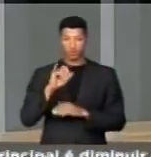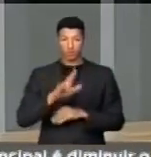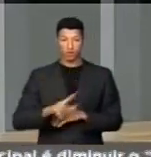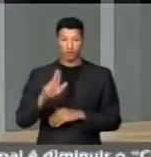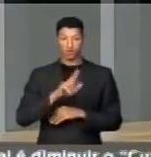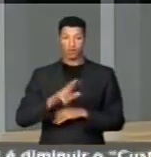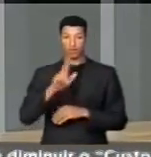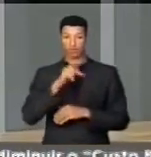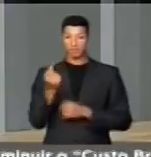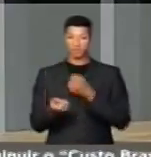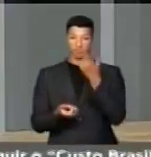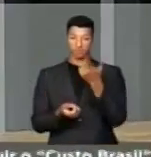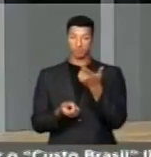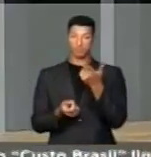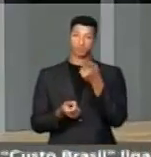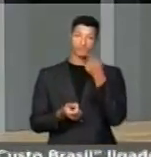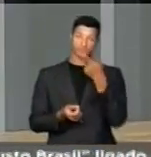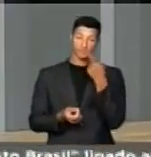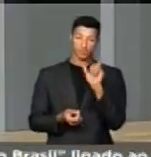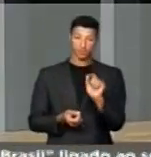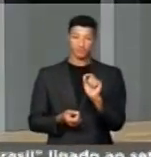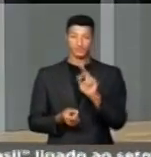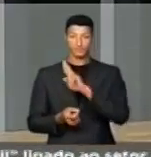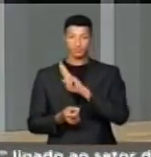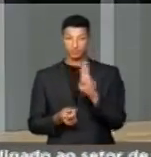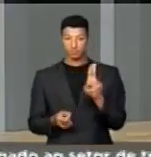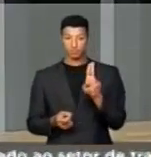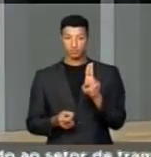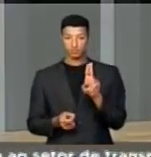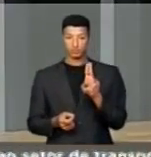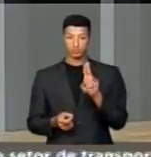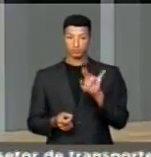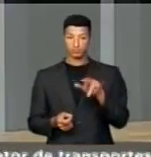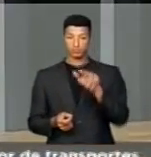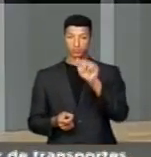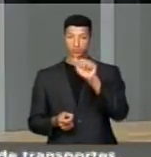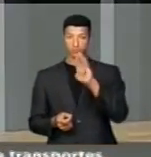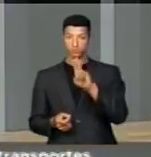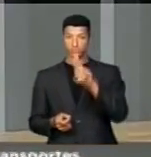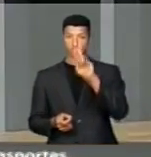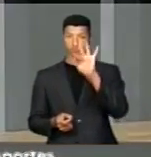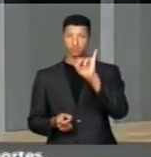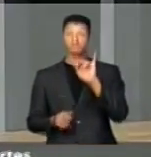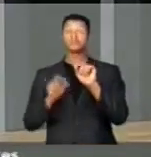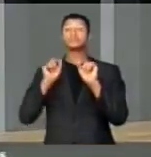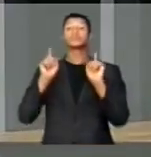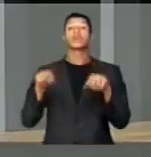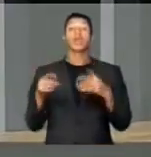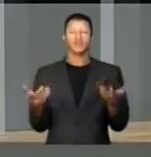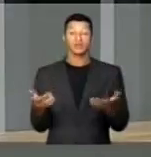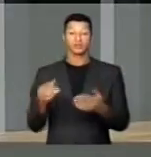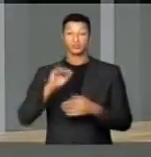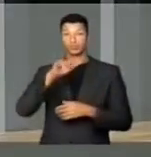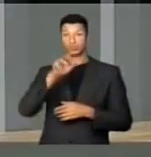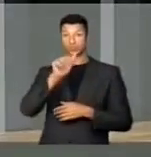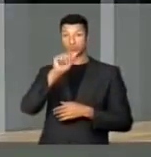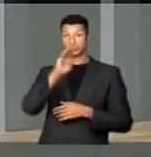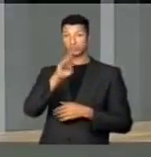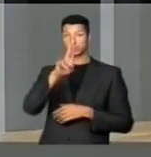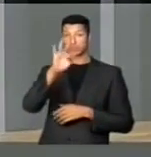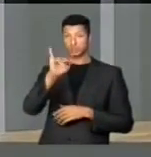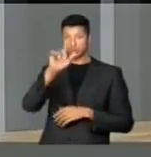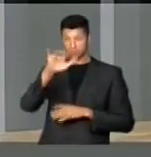uma expressão do jargão parlamentar chamado os jabutis. O que é o jabuti? O jabuti